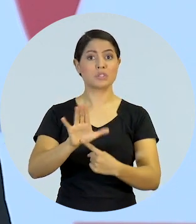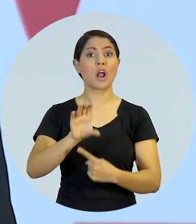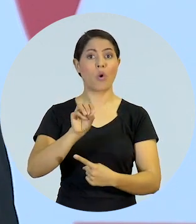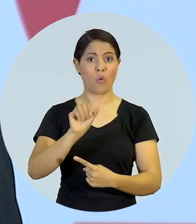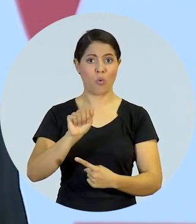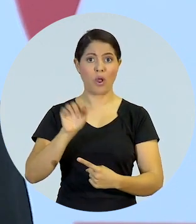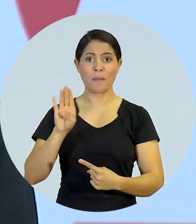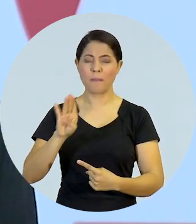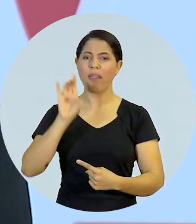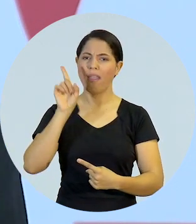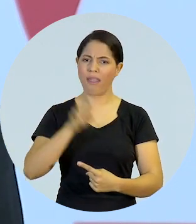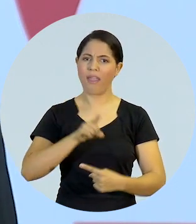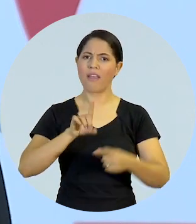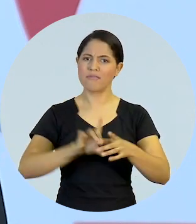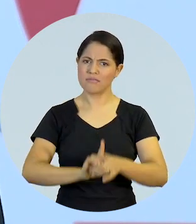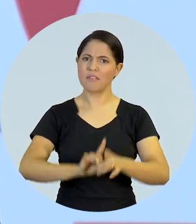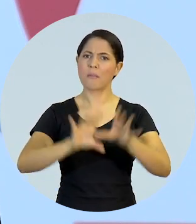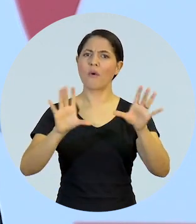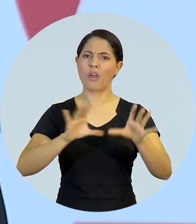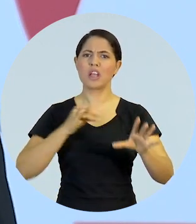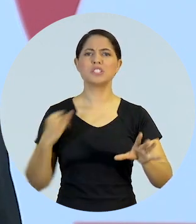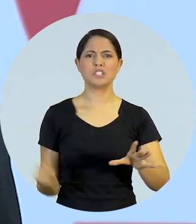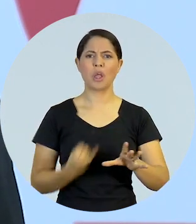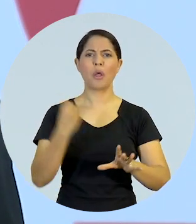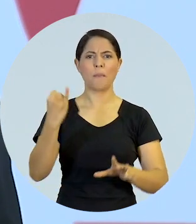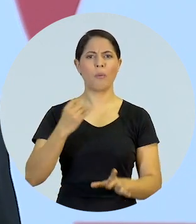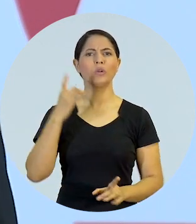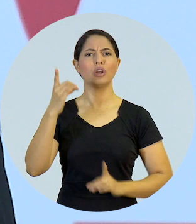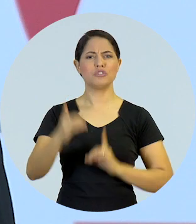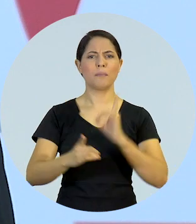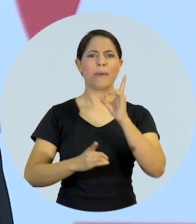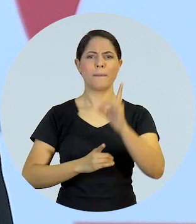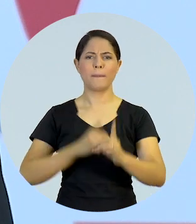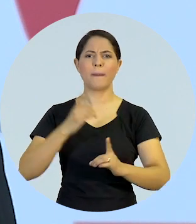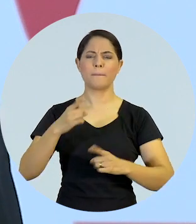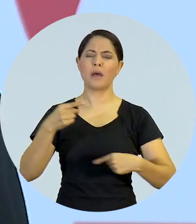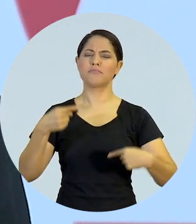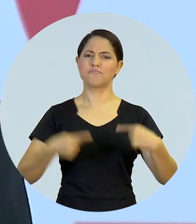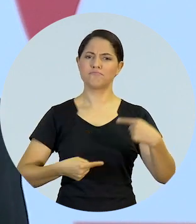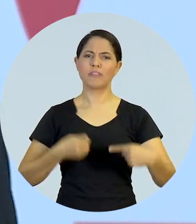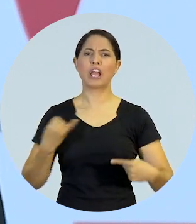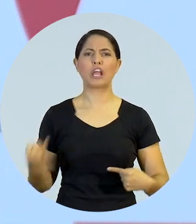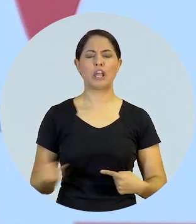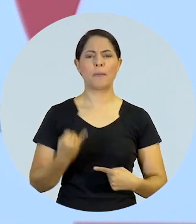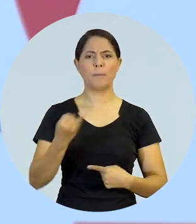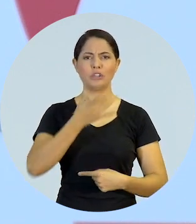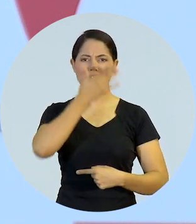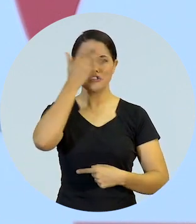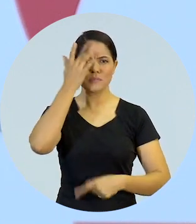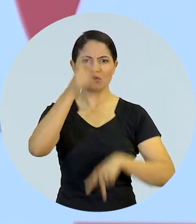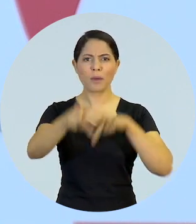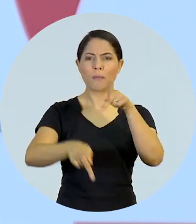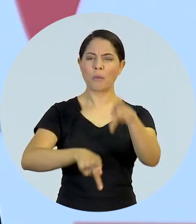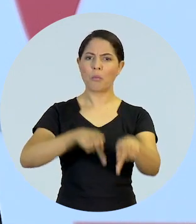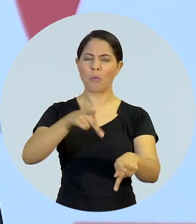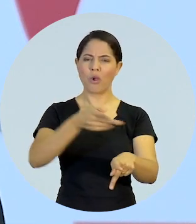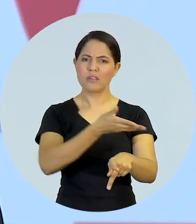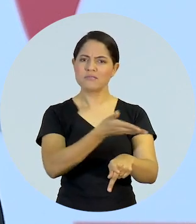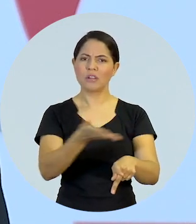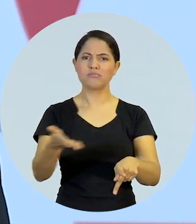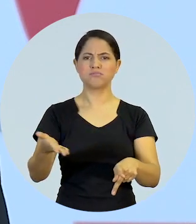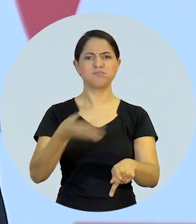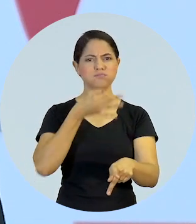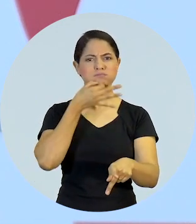espaço democrático, um espaço de diálogo e abrir a oportunidade para que as pessoas, para que a sociedade